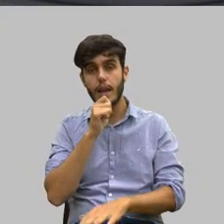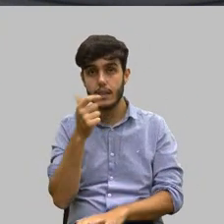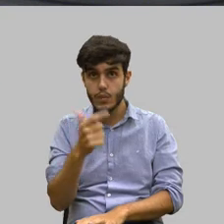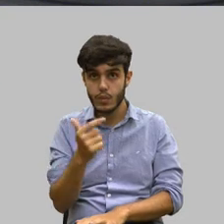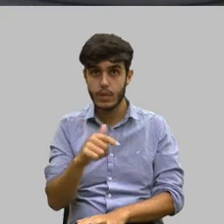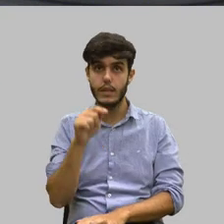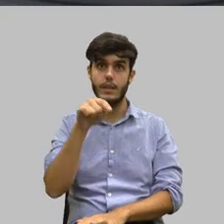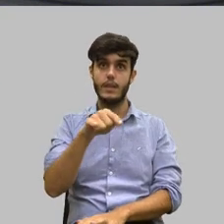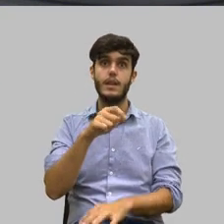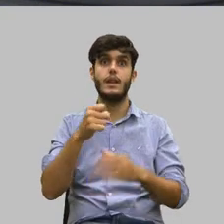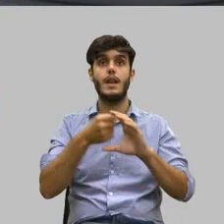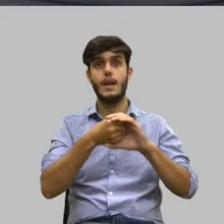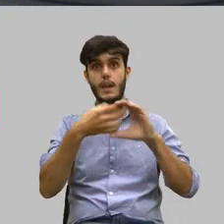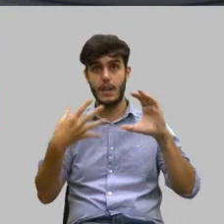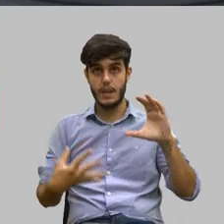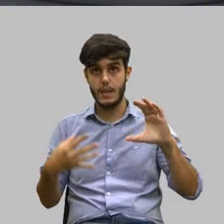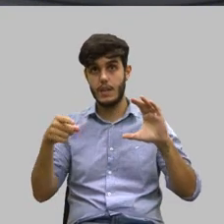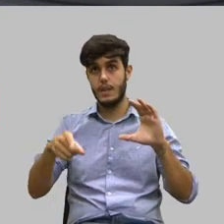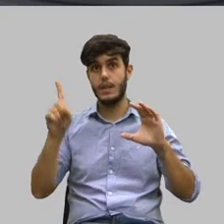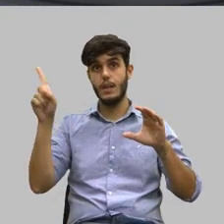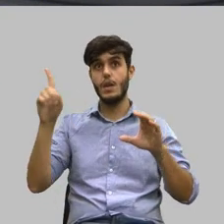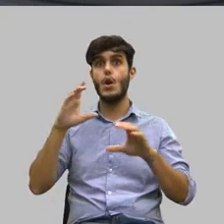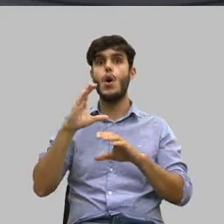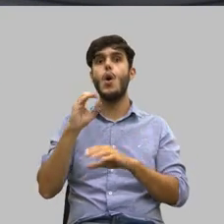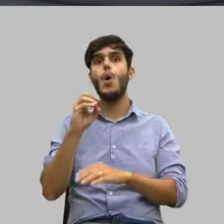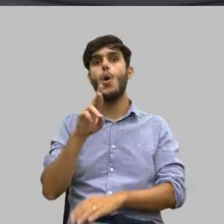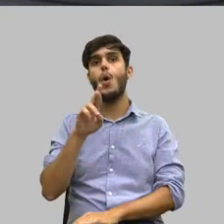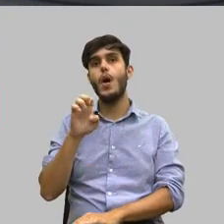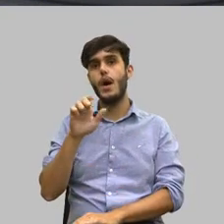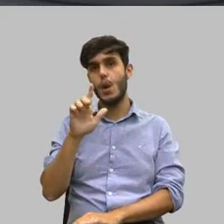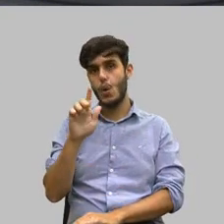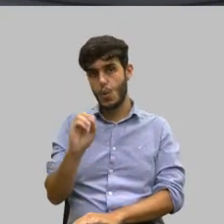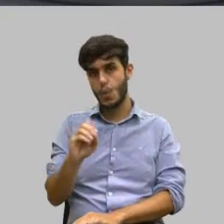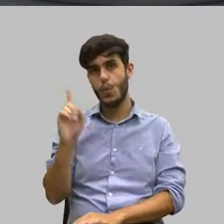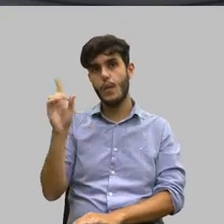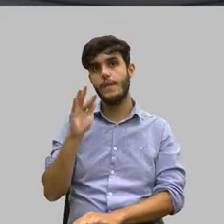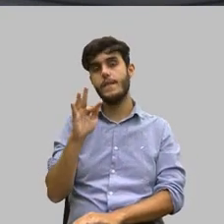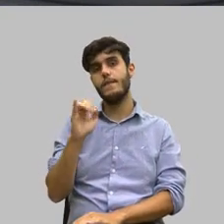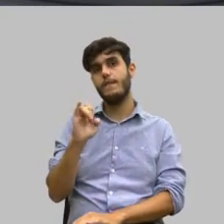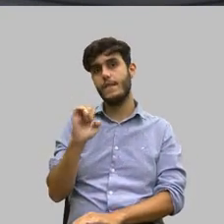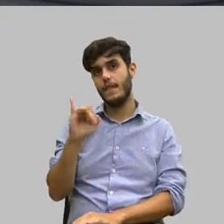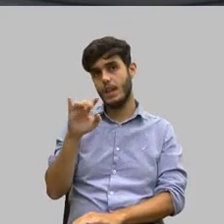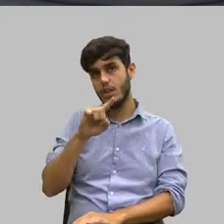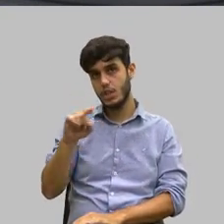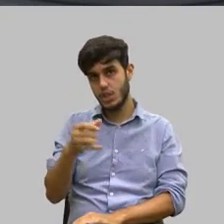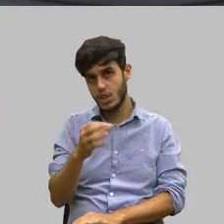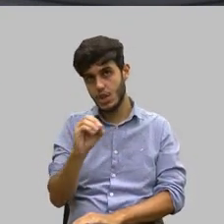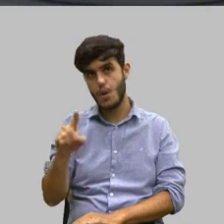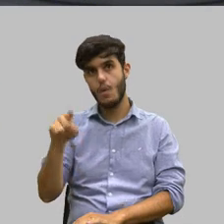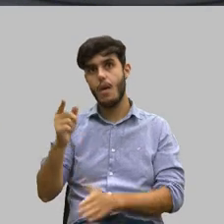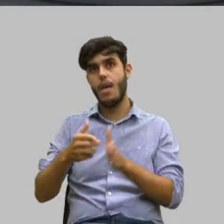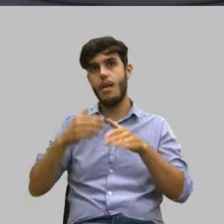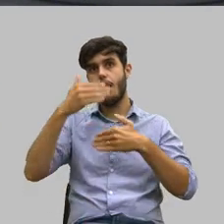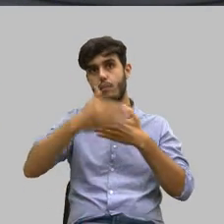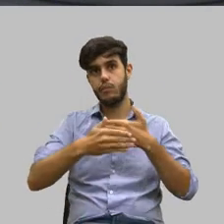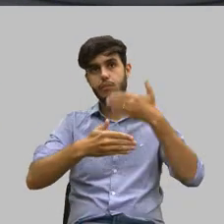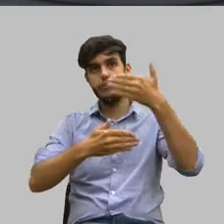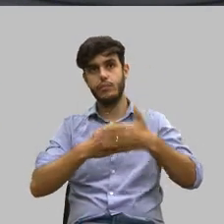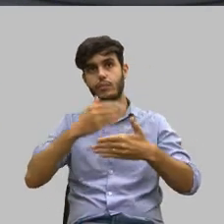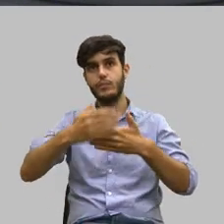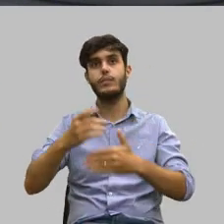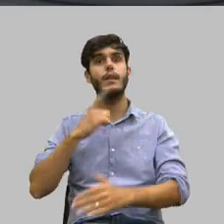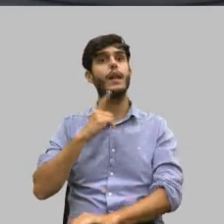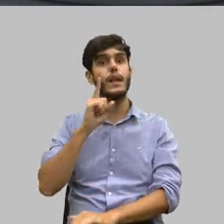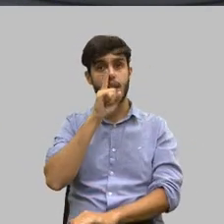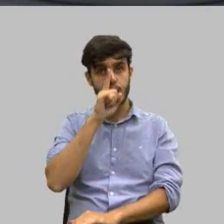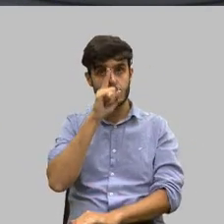a característica da mesma lá do Córrego de feijão que é e a a por por barramentos ela oferece risco sim por